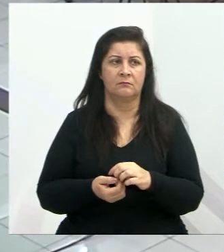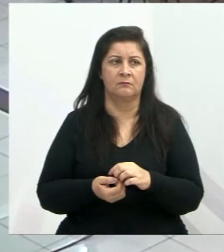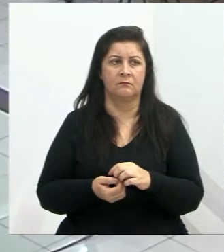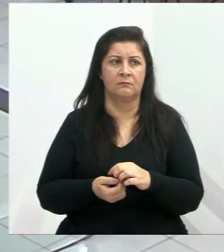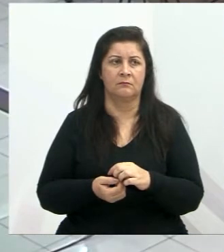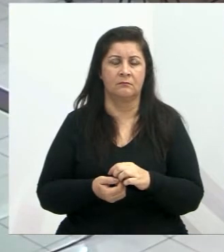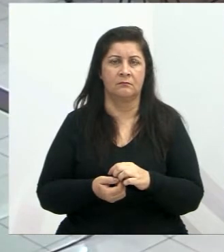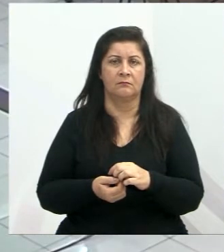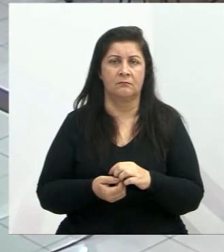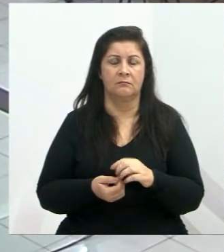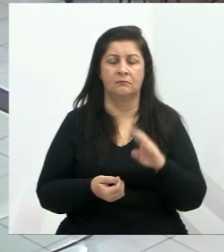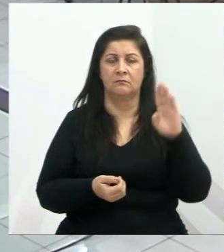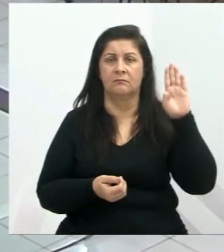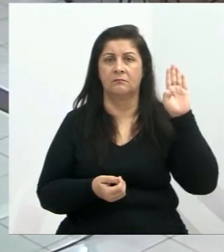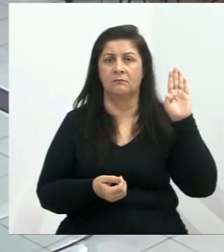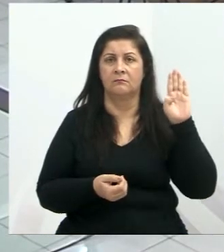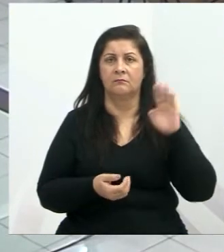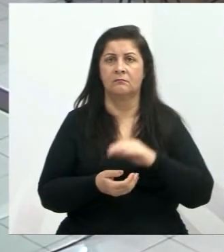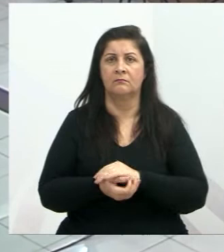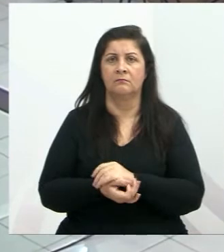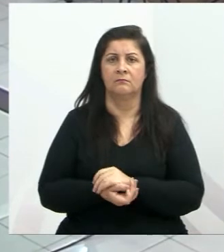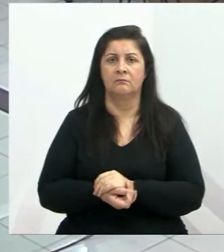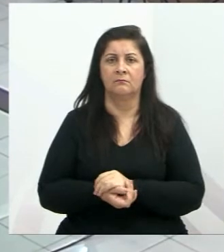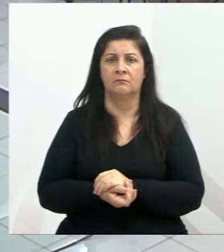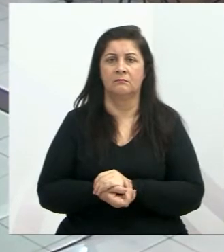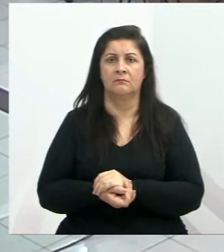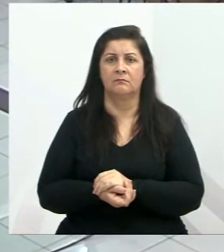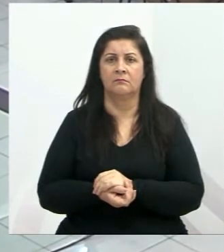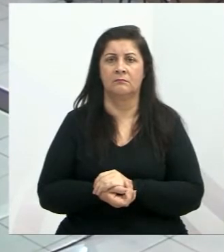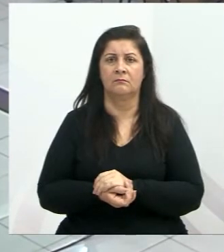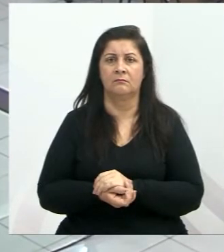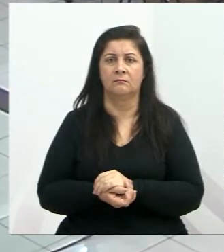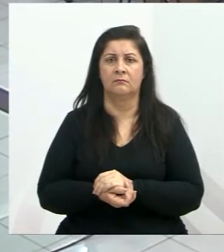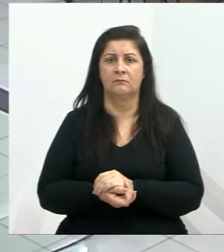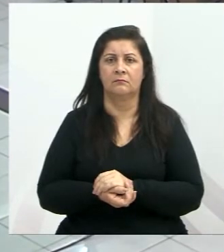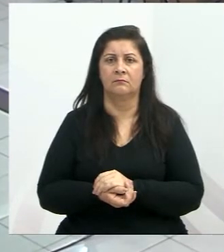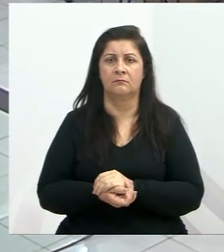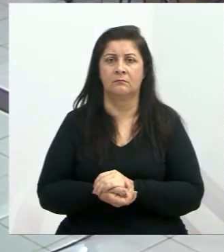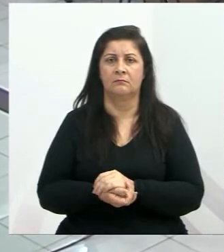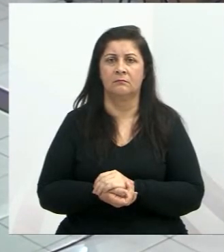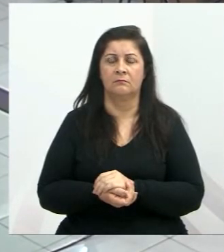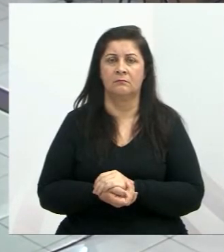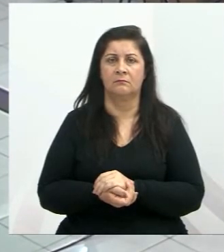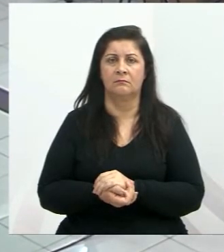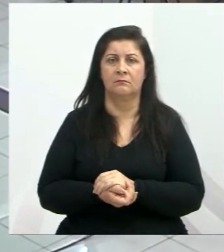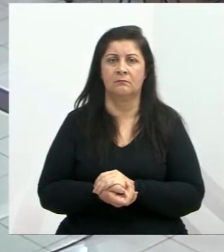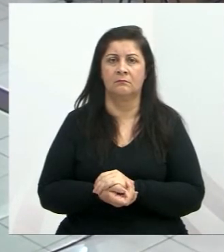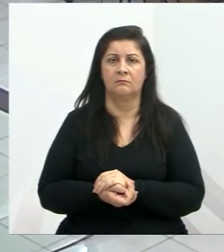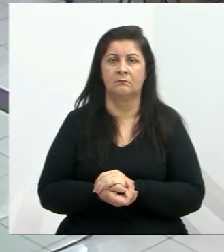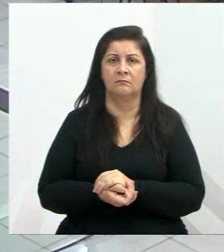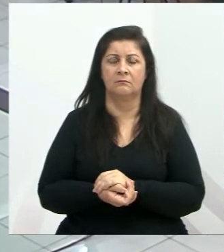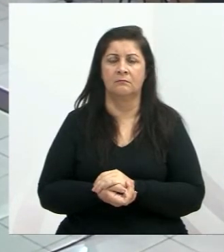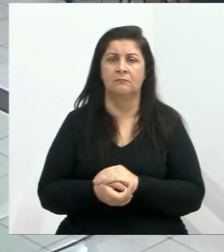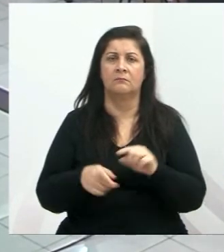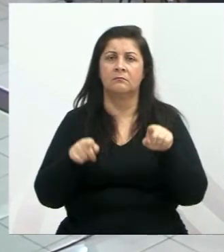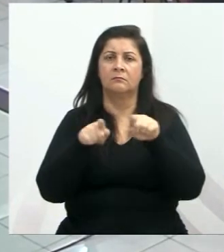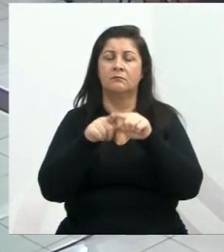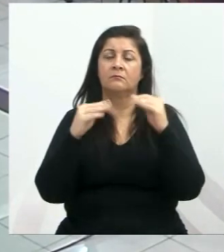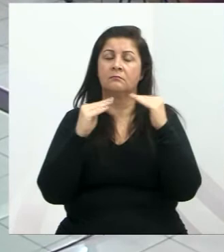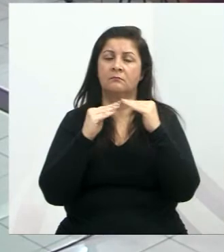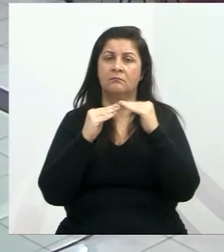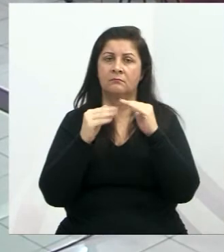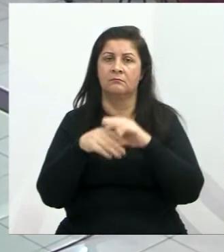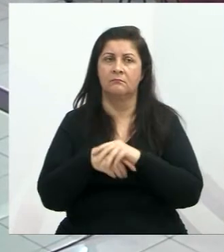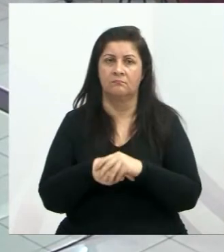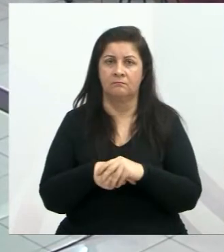Senhor presidente, também quero colaborar, com essa fala do nosso grande vereador, pastor, e dizer o